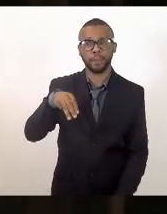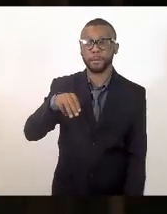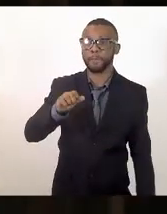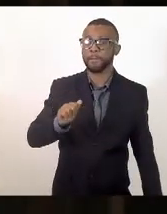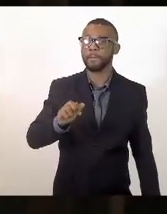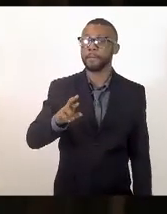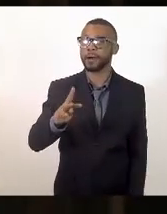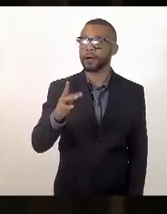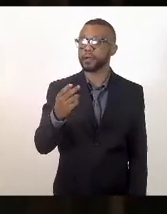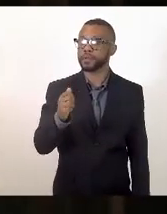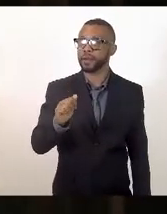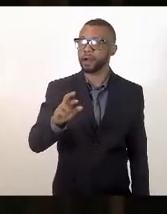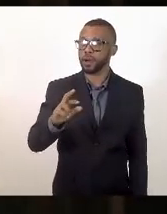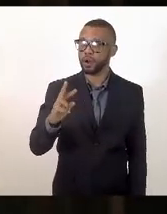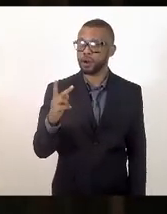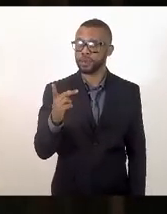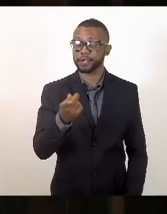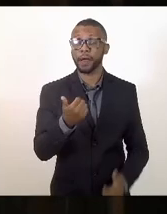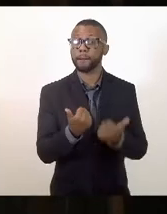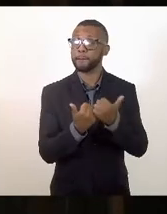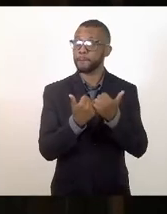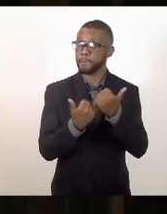a nosso expediente final.